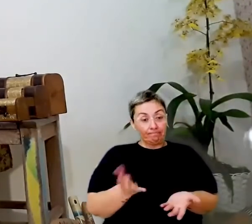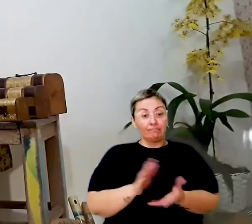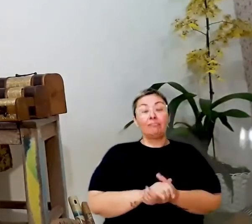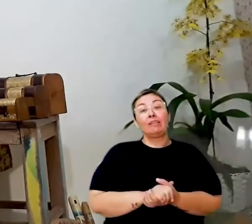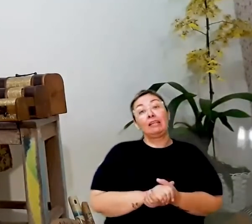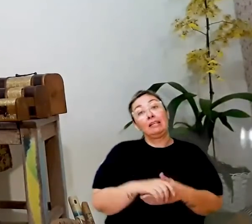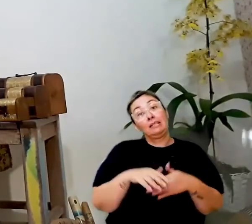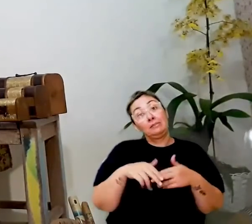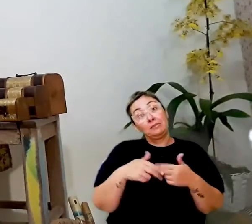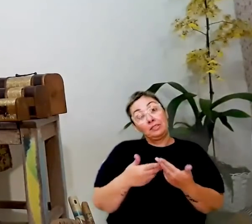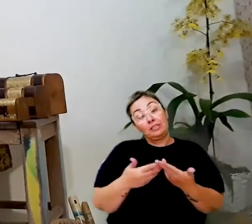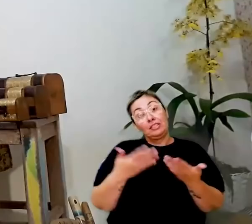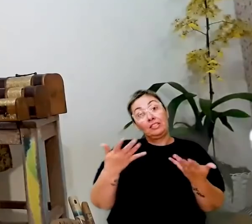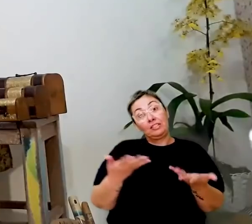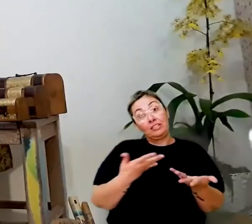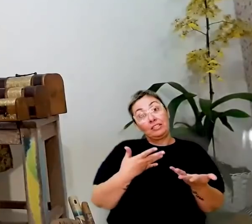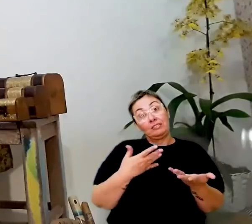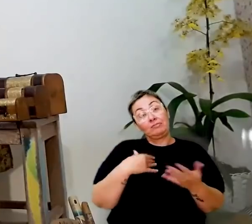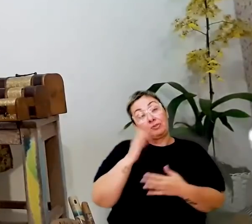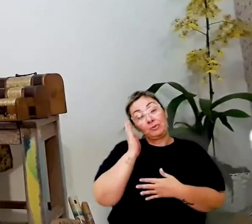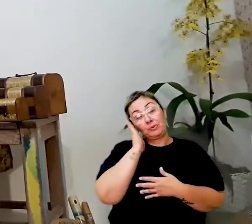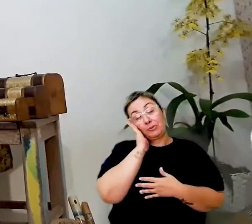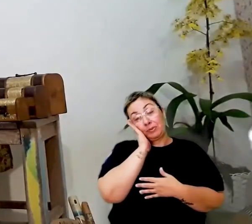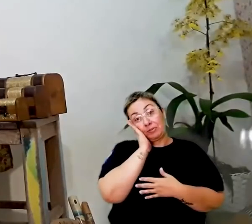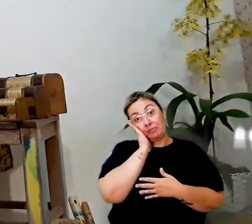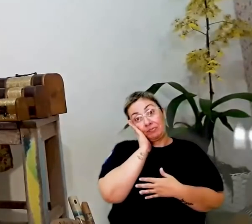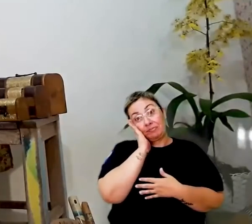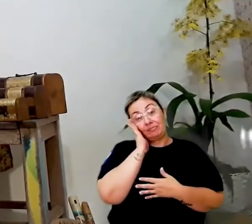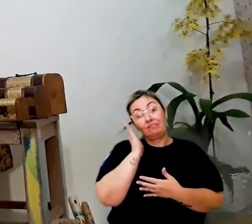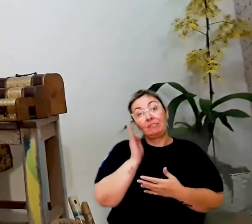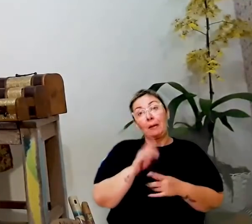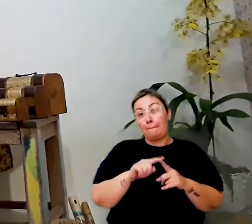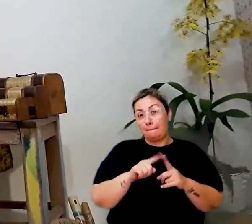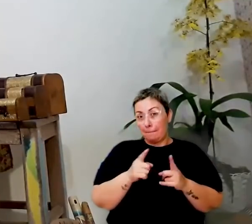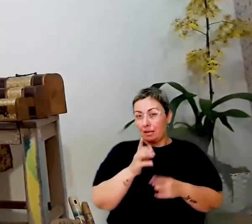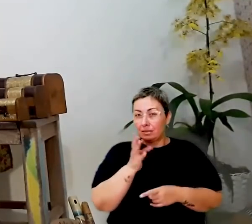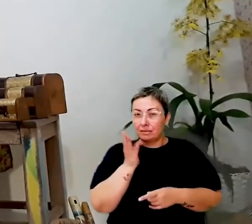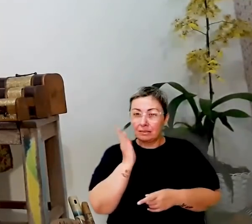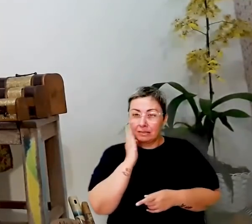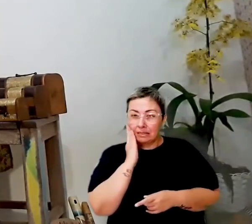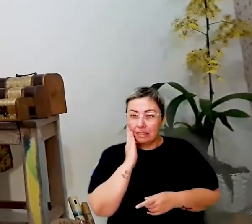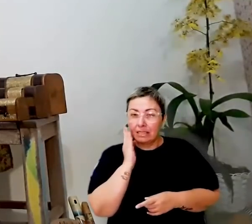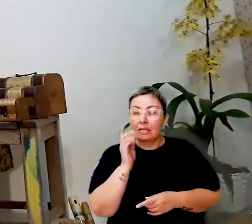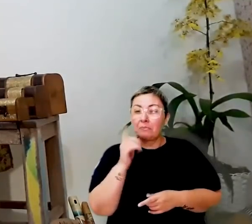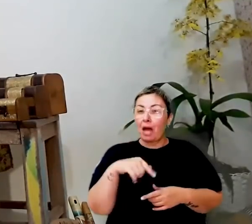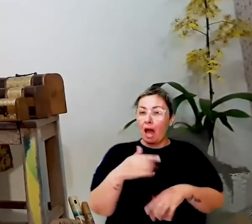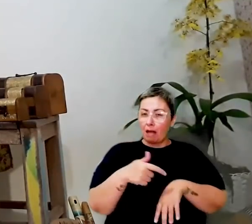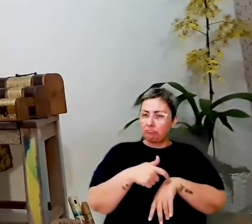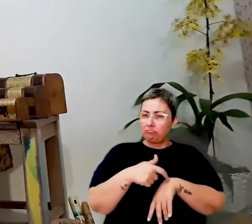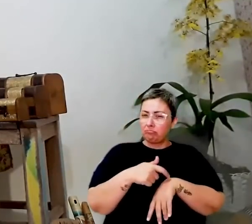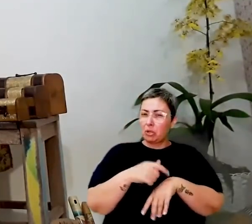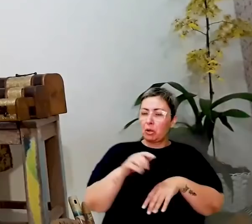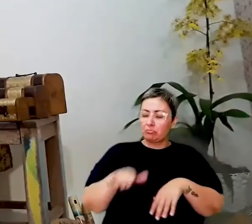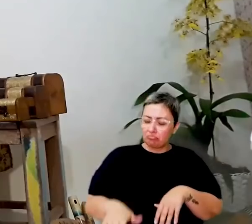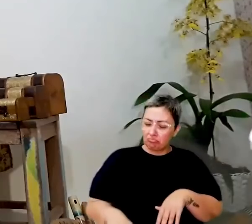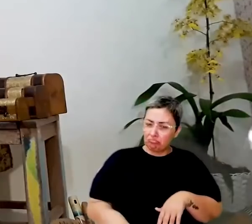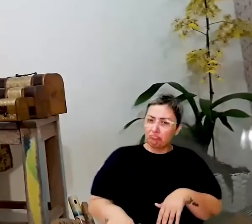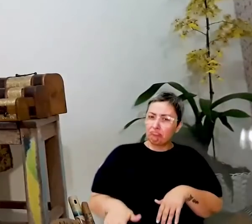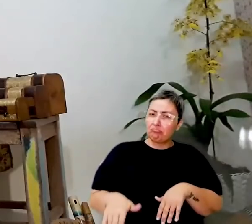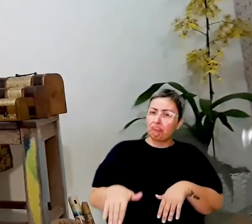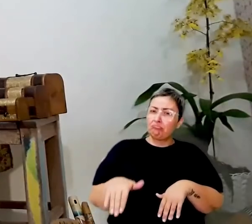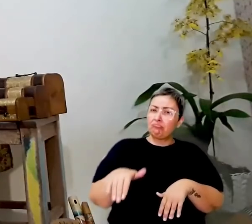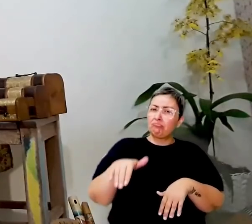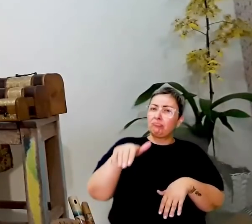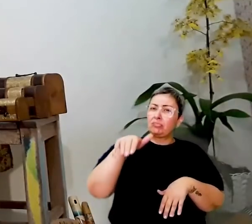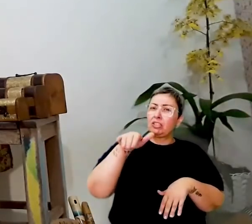E assim eu dormia. Mas vocês sabem que agora, um pouquinho mais crescida,